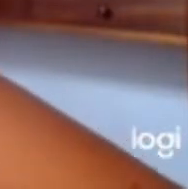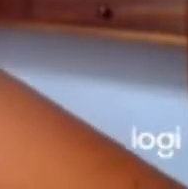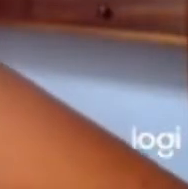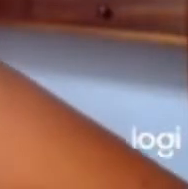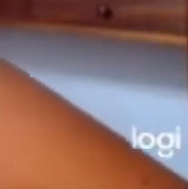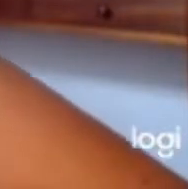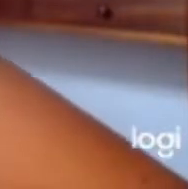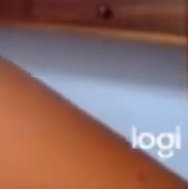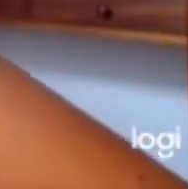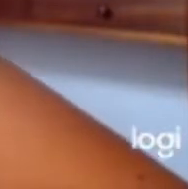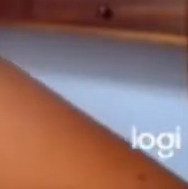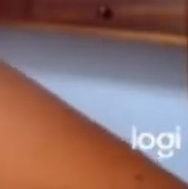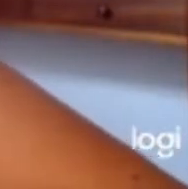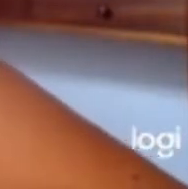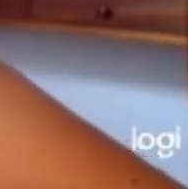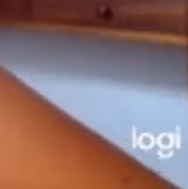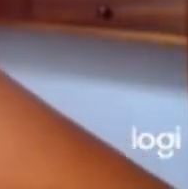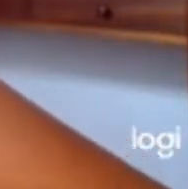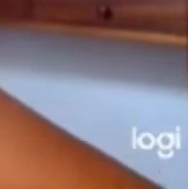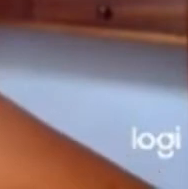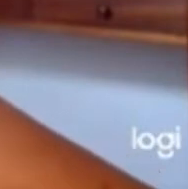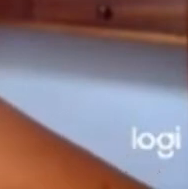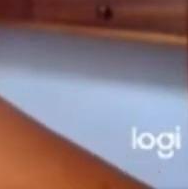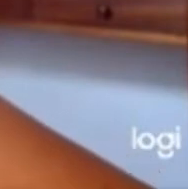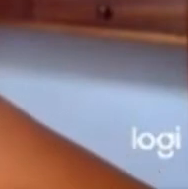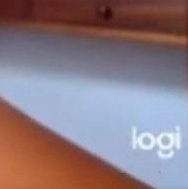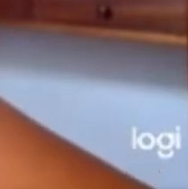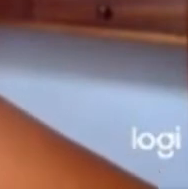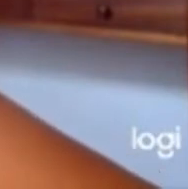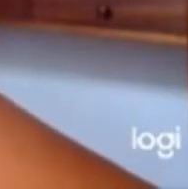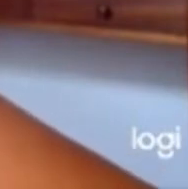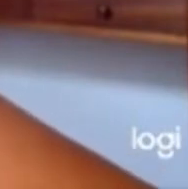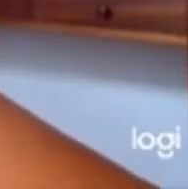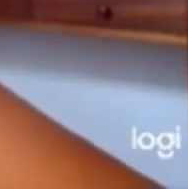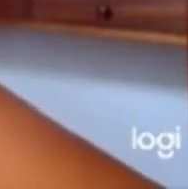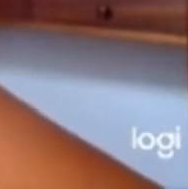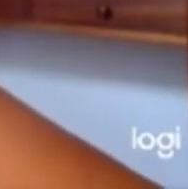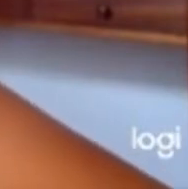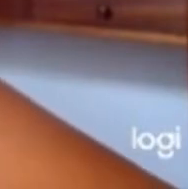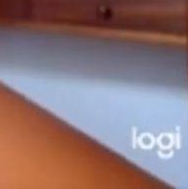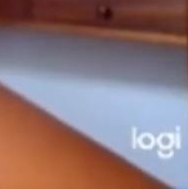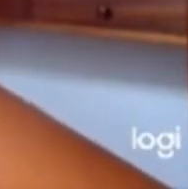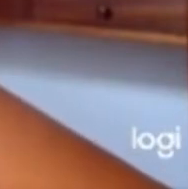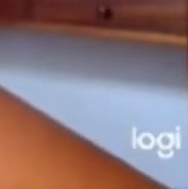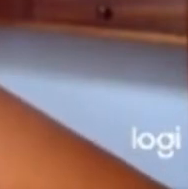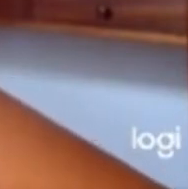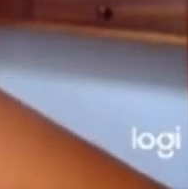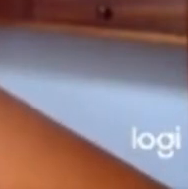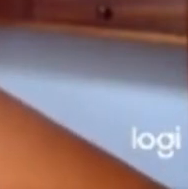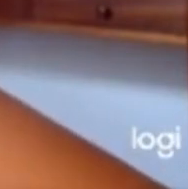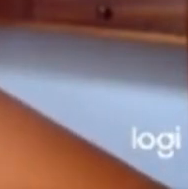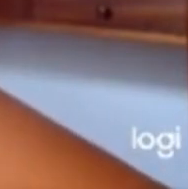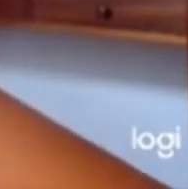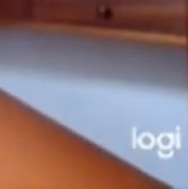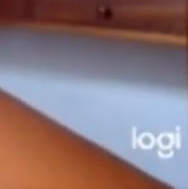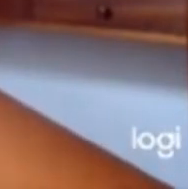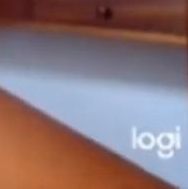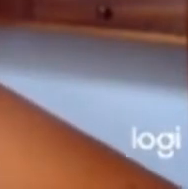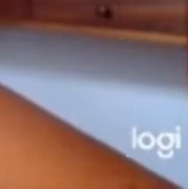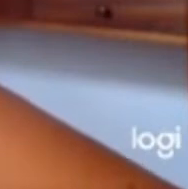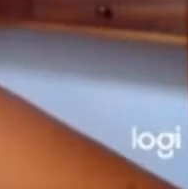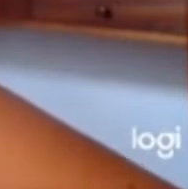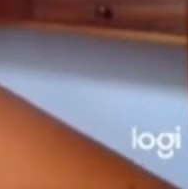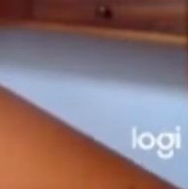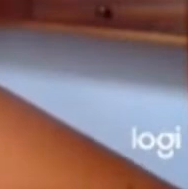super importante que as pessoas saibam que existe um centro de referência da mulher, o CEAMO, e saibam como